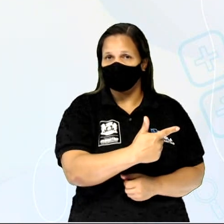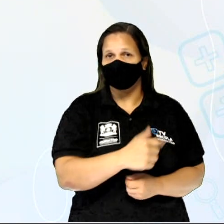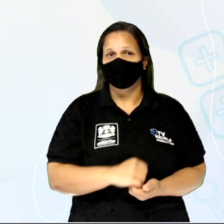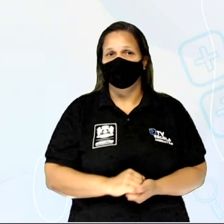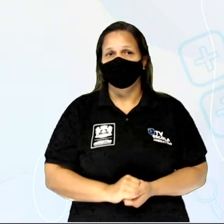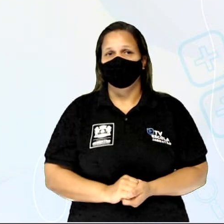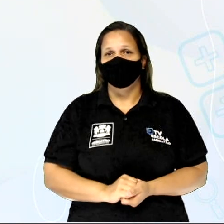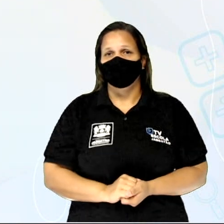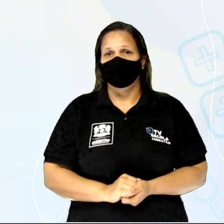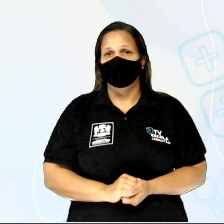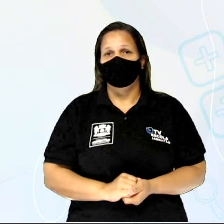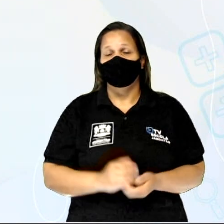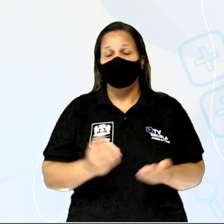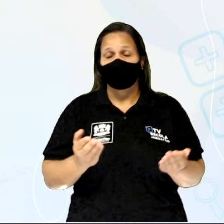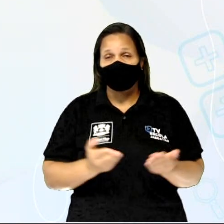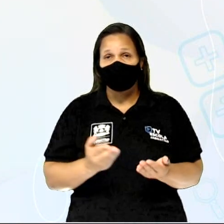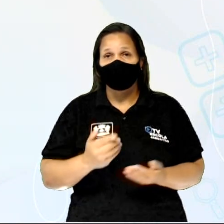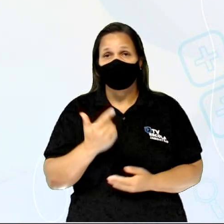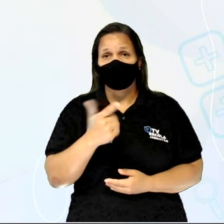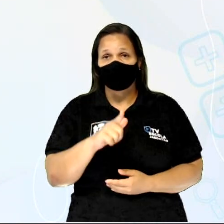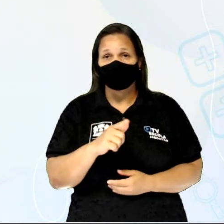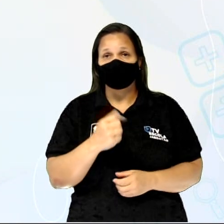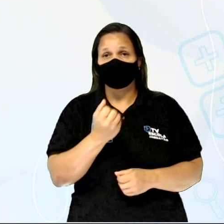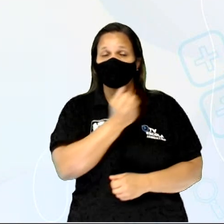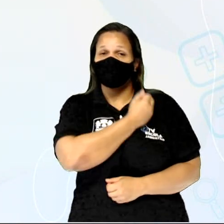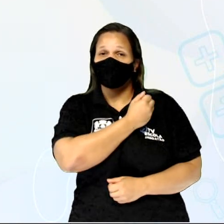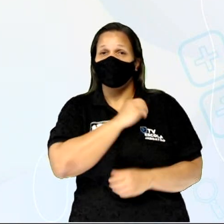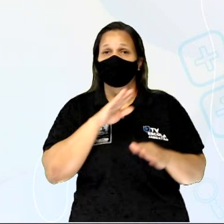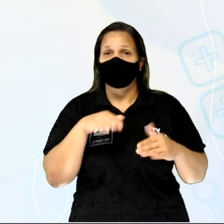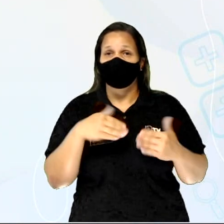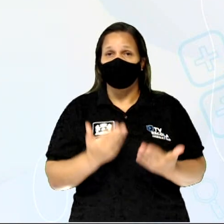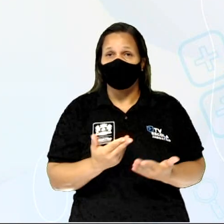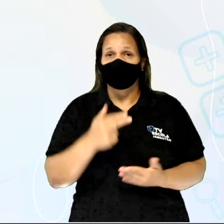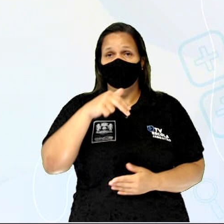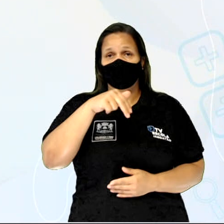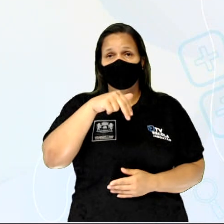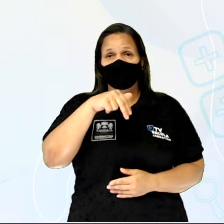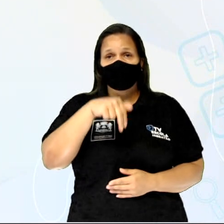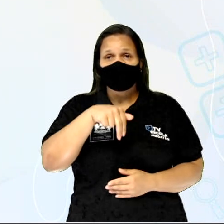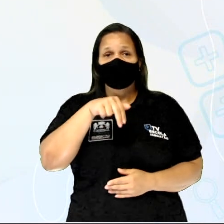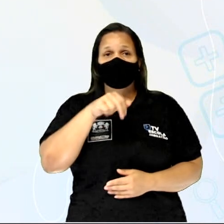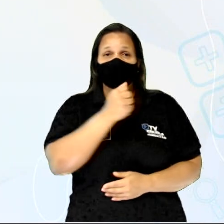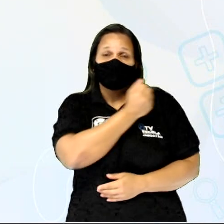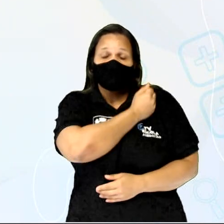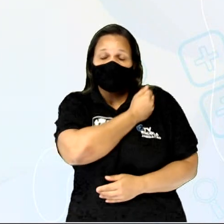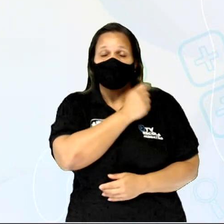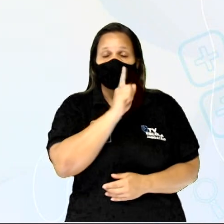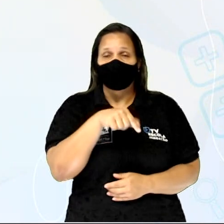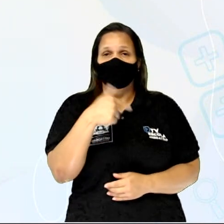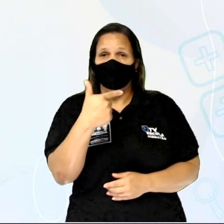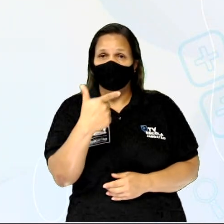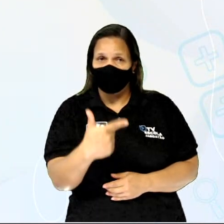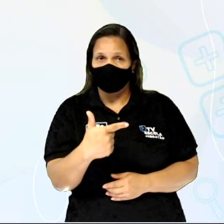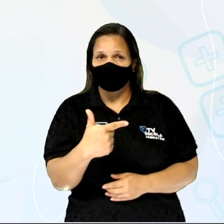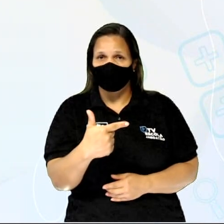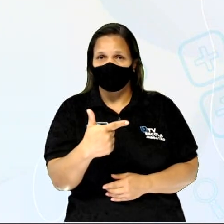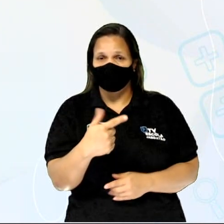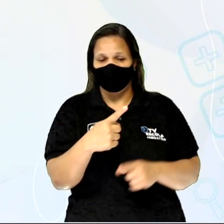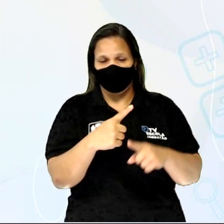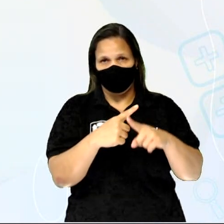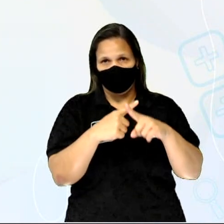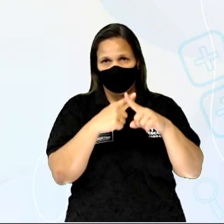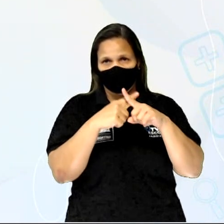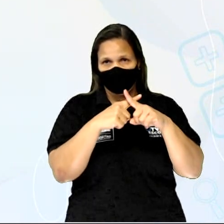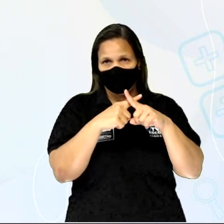vamos colocar o multiplicador que é o numeral 2 sinal da multiplicação sinal